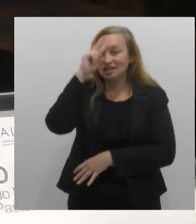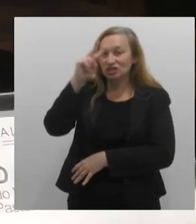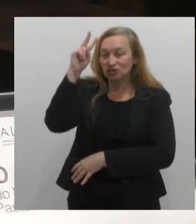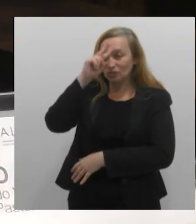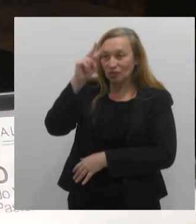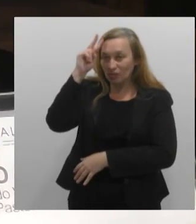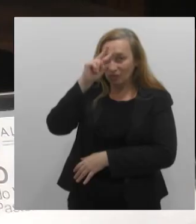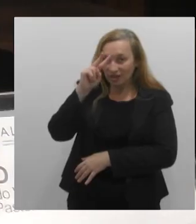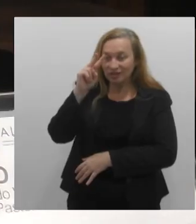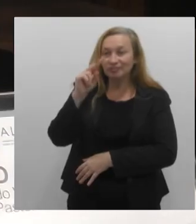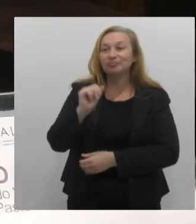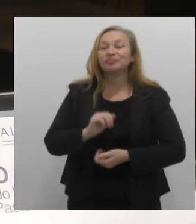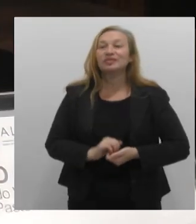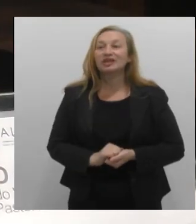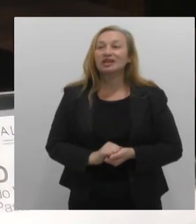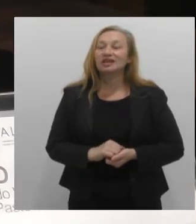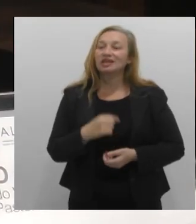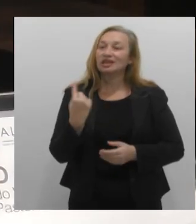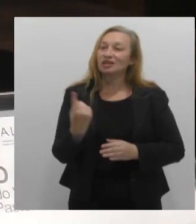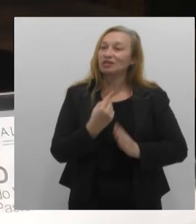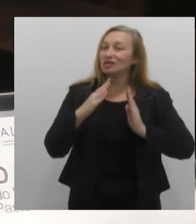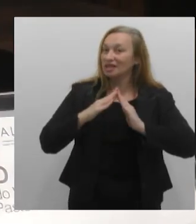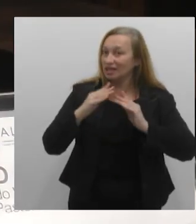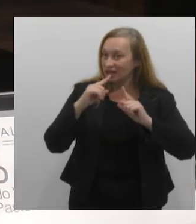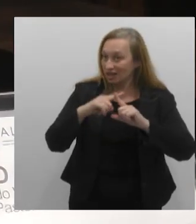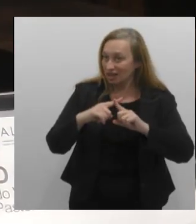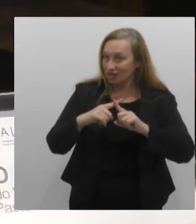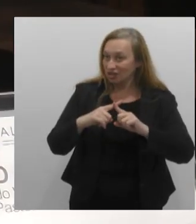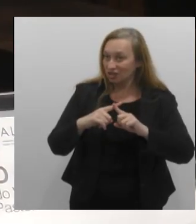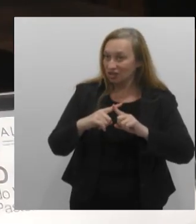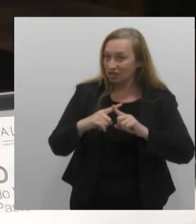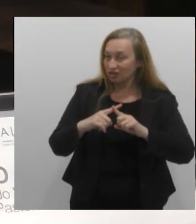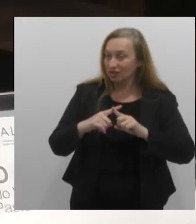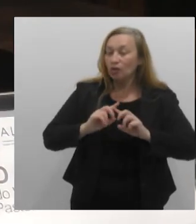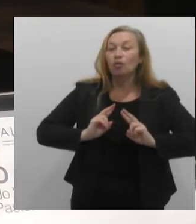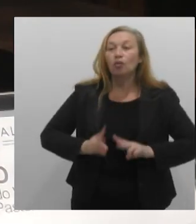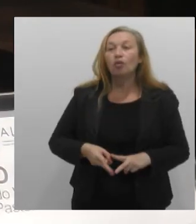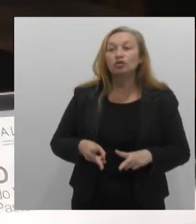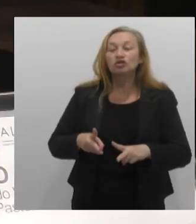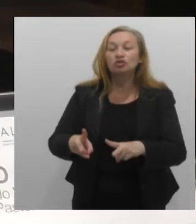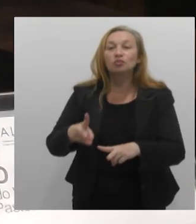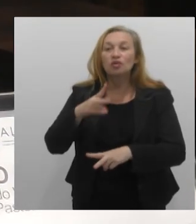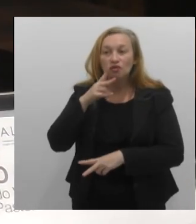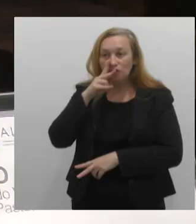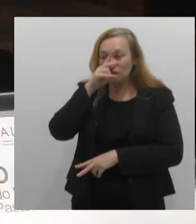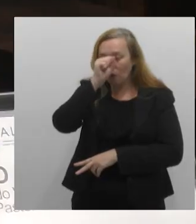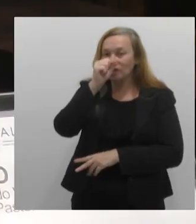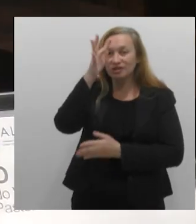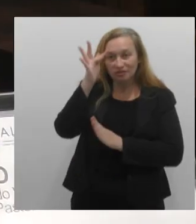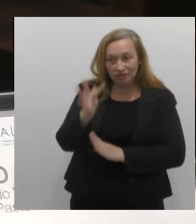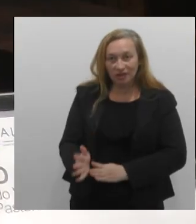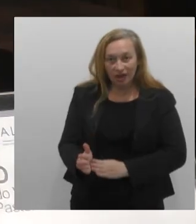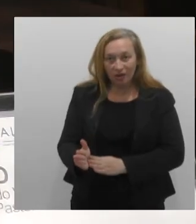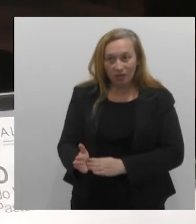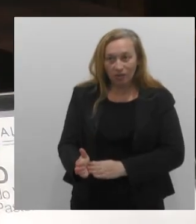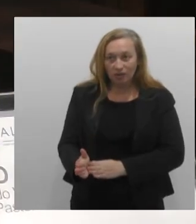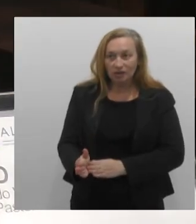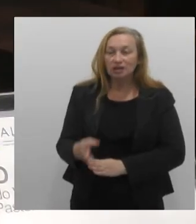que nossa arquidiocese mantém tão firme e fiel